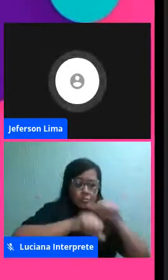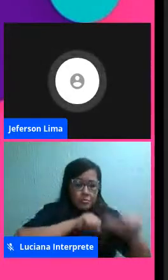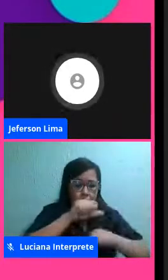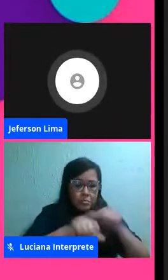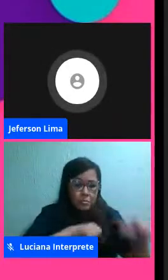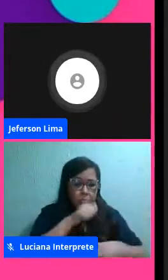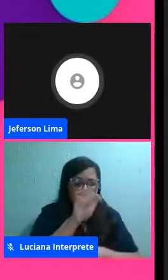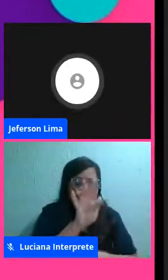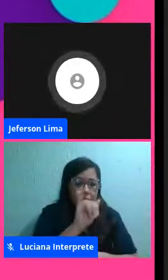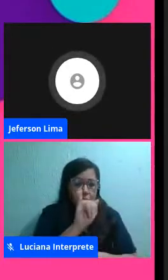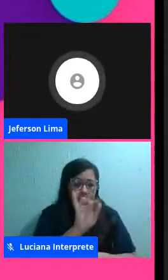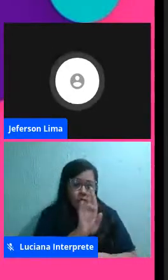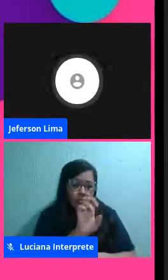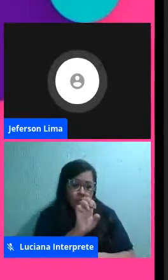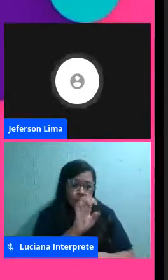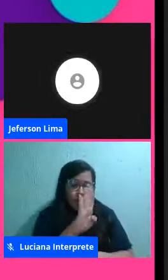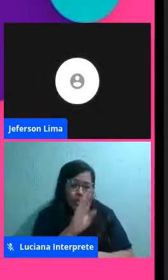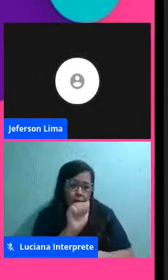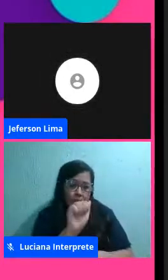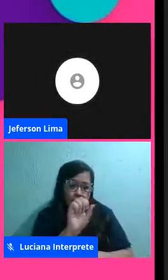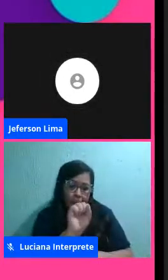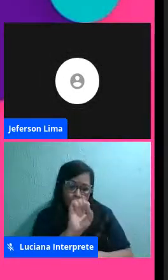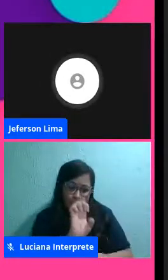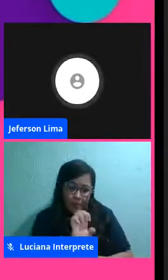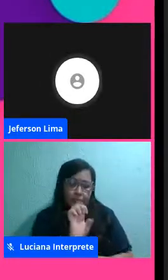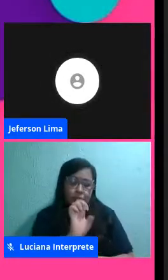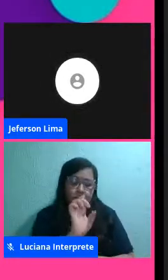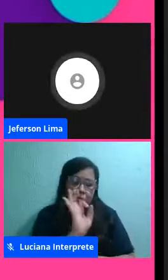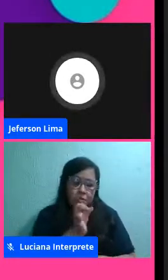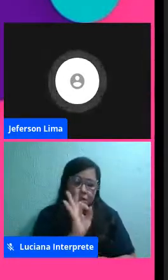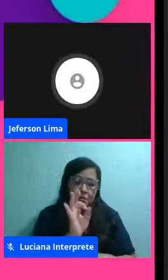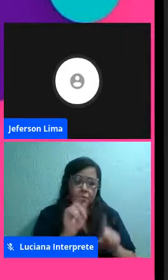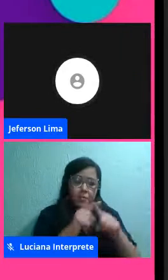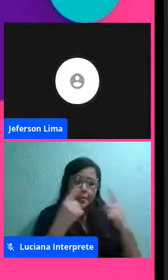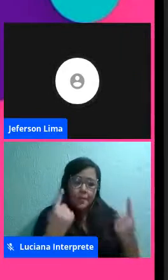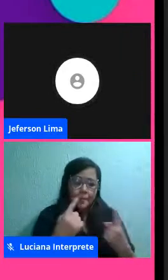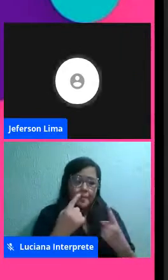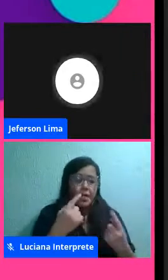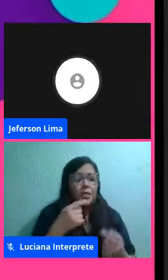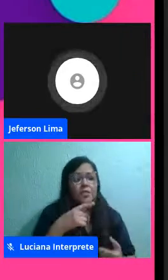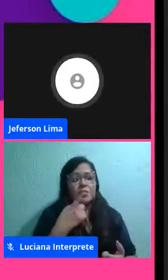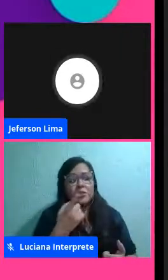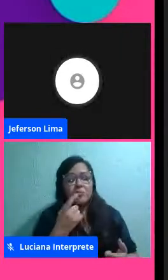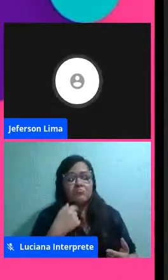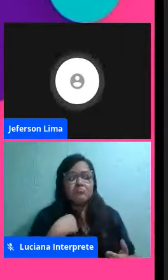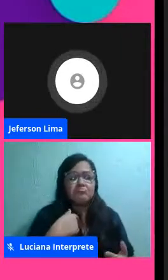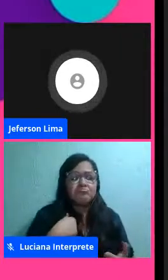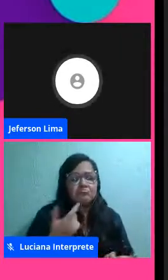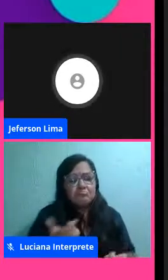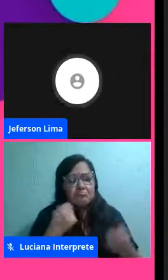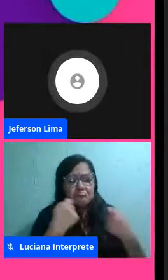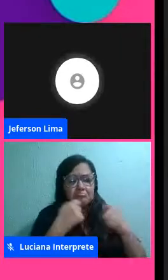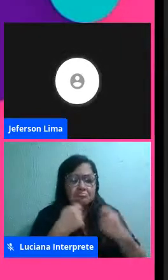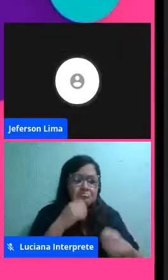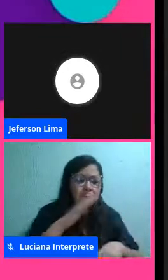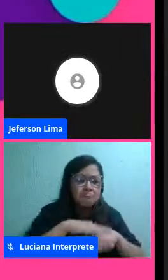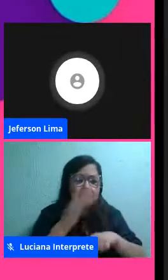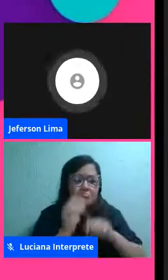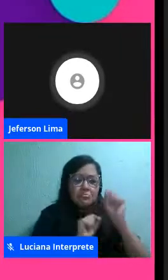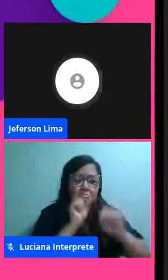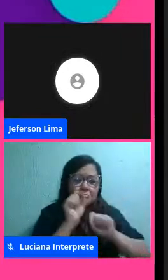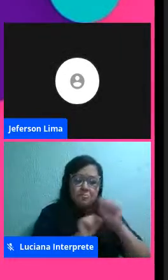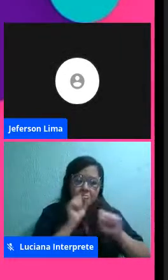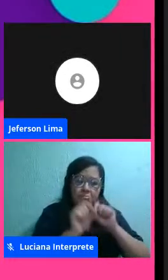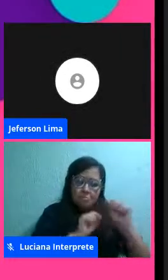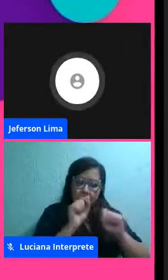gente está mesmo interessado é essa linha de baixo aqui, ó. O que a gente quer fazer? A gente quer utilizar o nosso